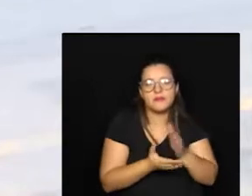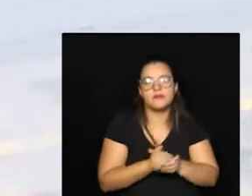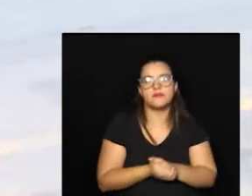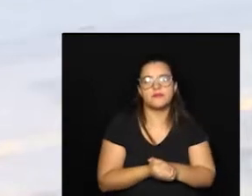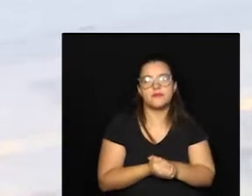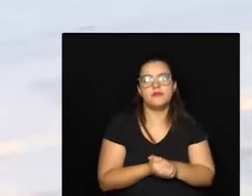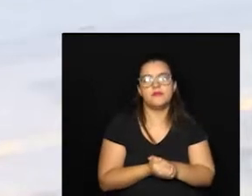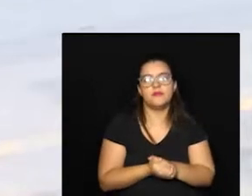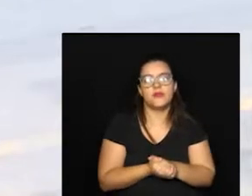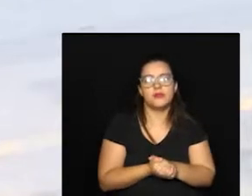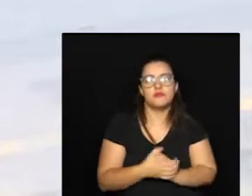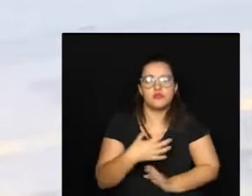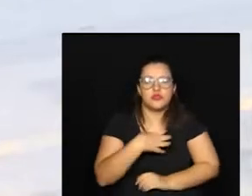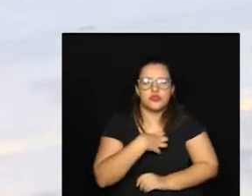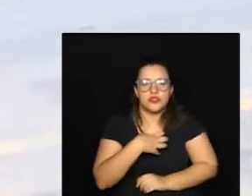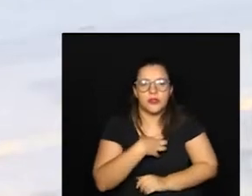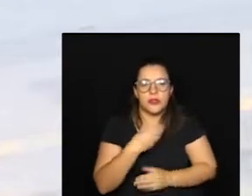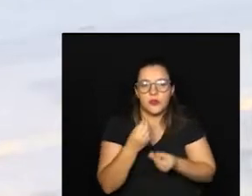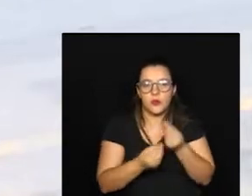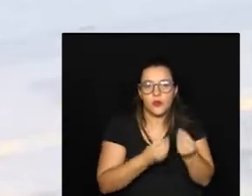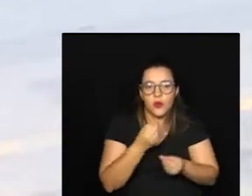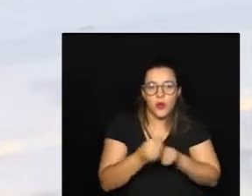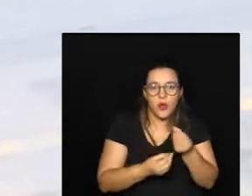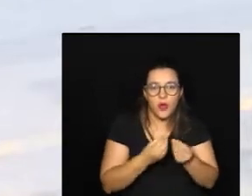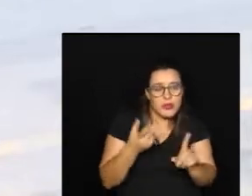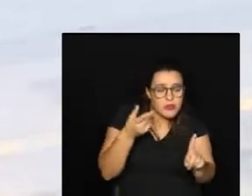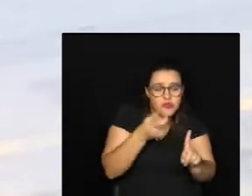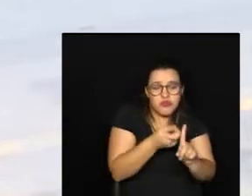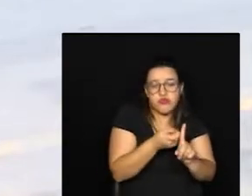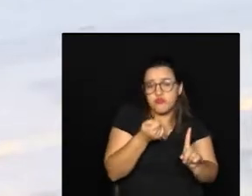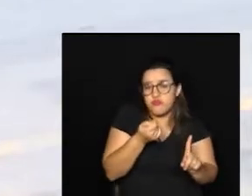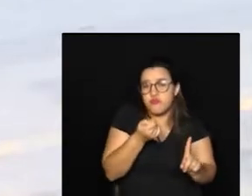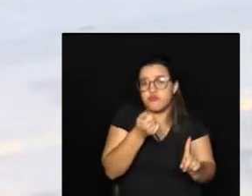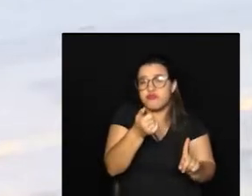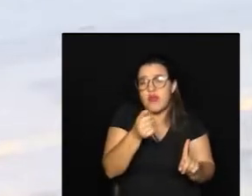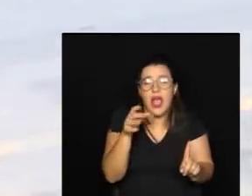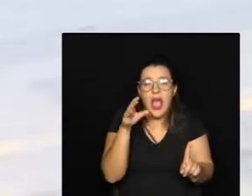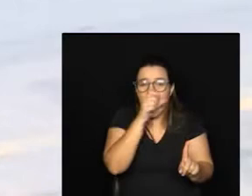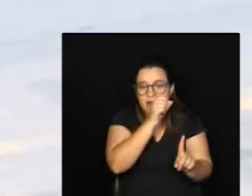O procedimento é praticamente indolor, claro que tem